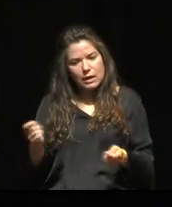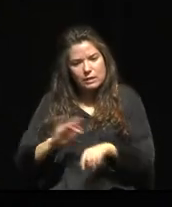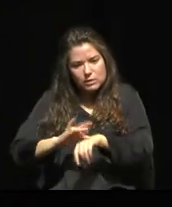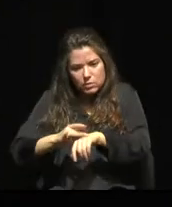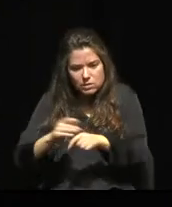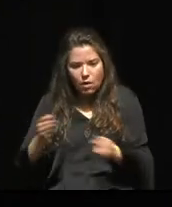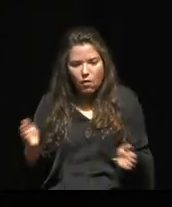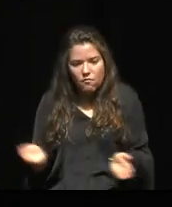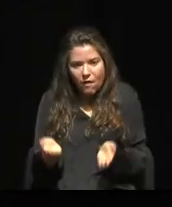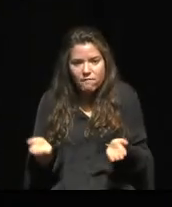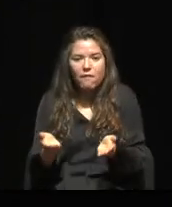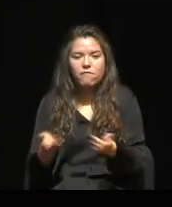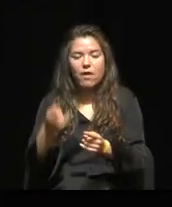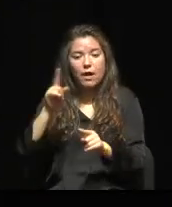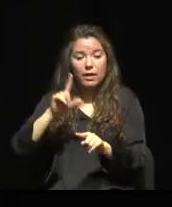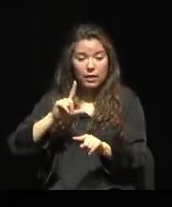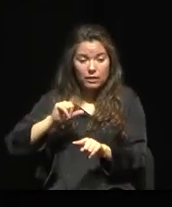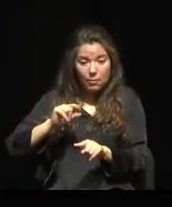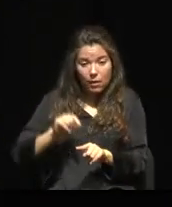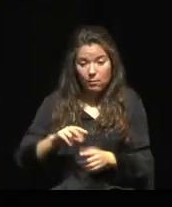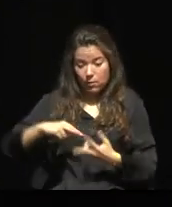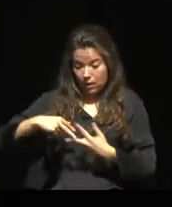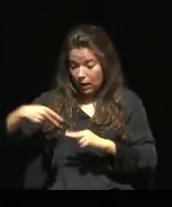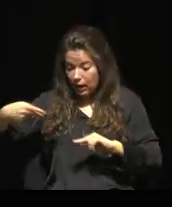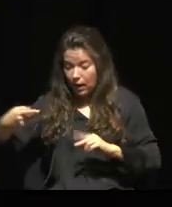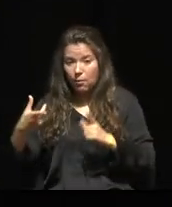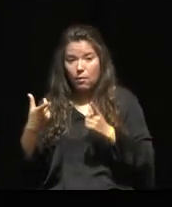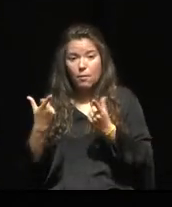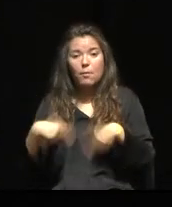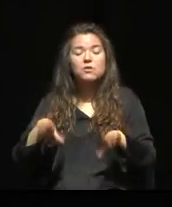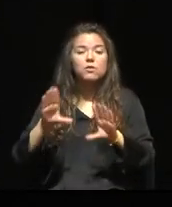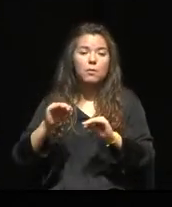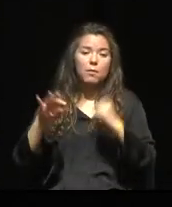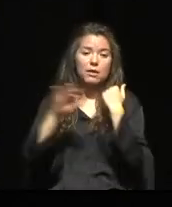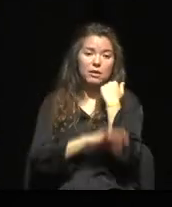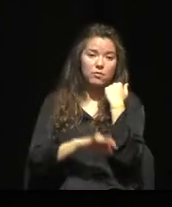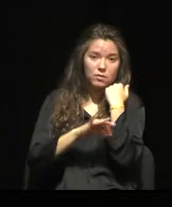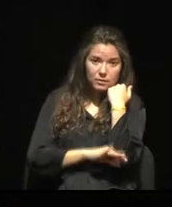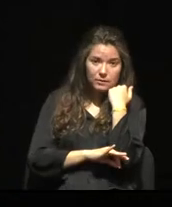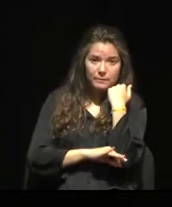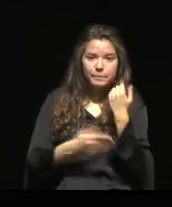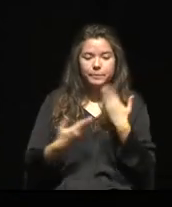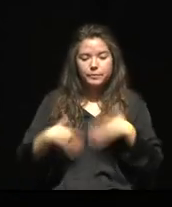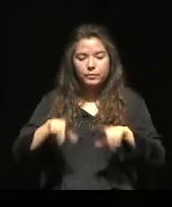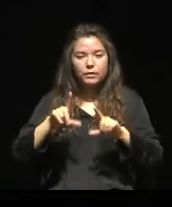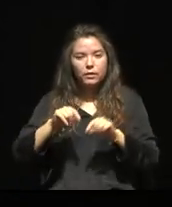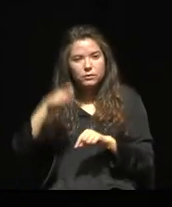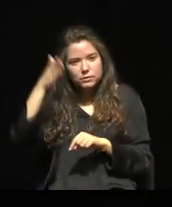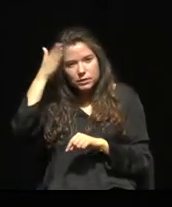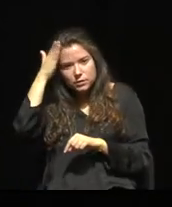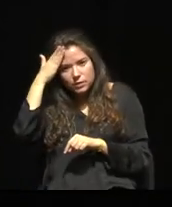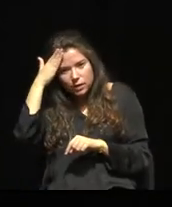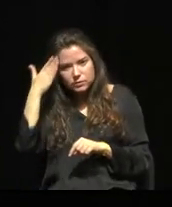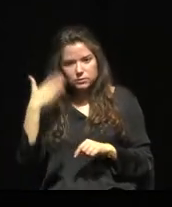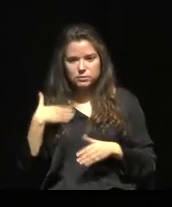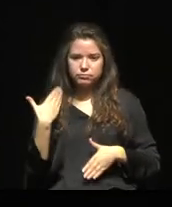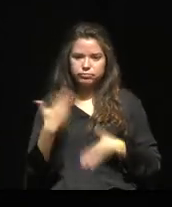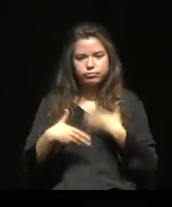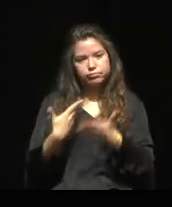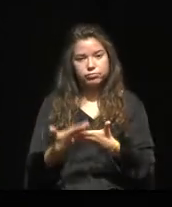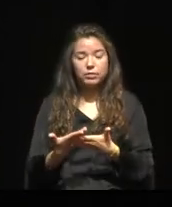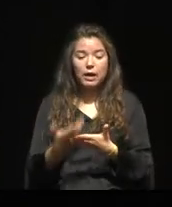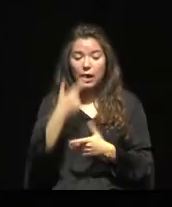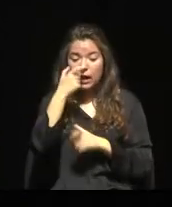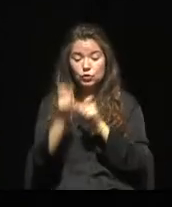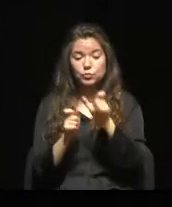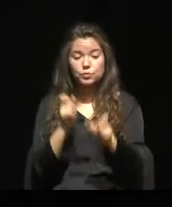sensibilização tanto por parte do município como da Freguesia no âmbito das competências próprias e em cooperação